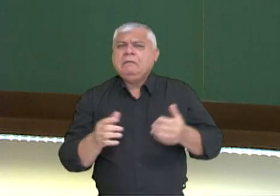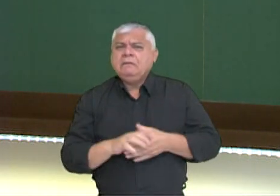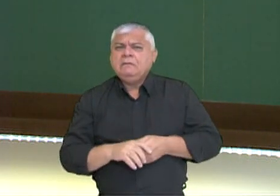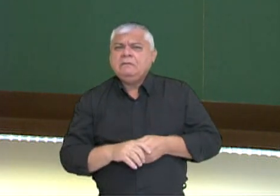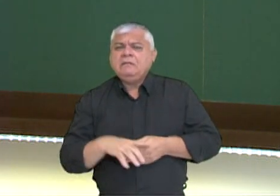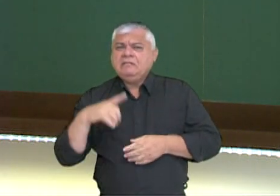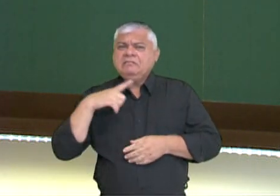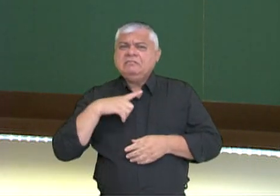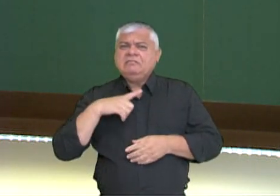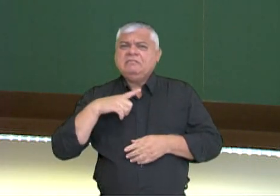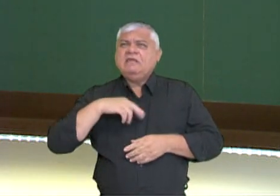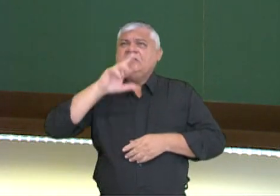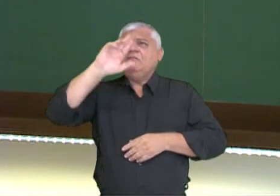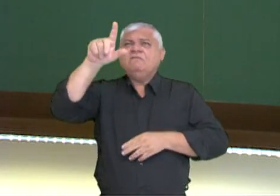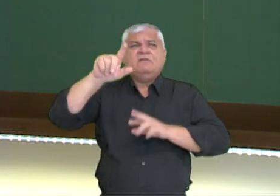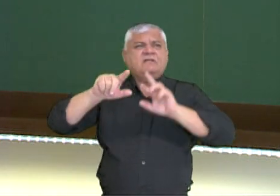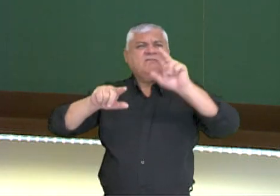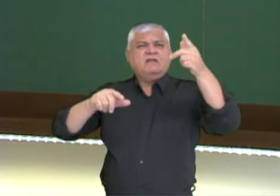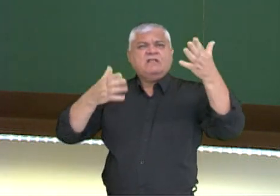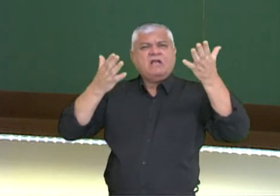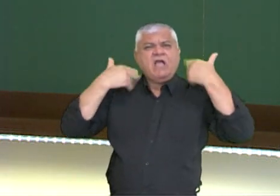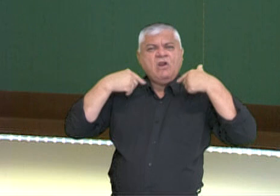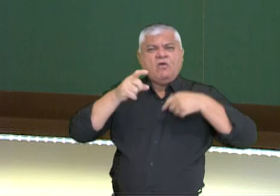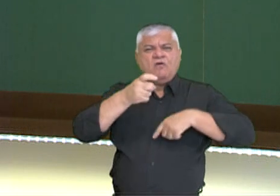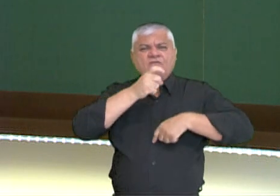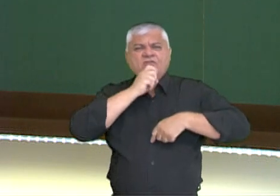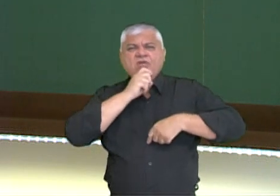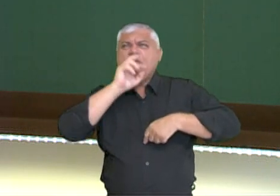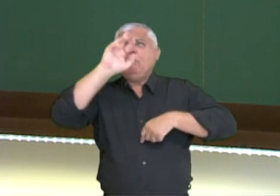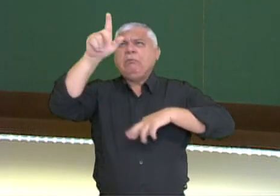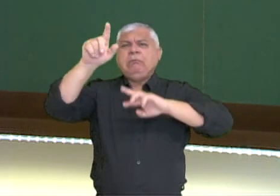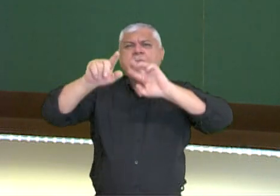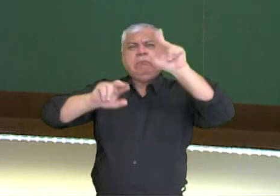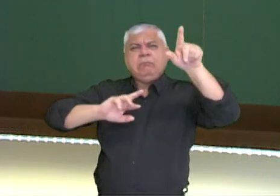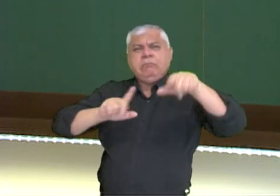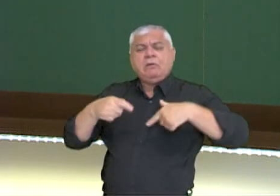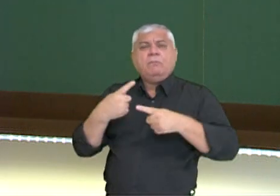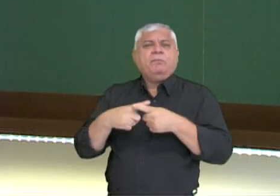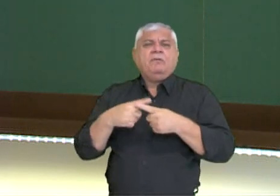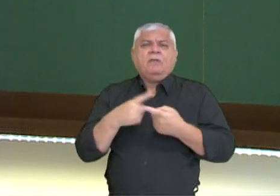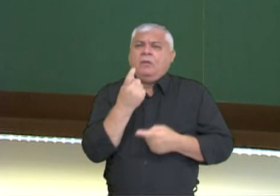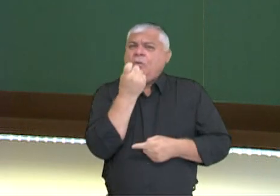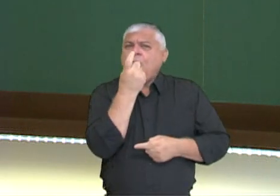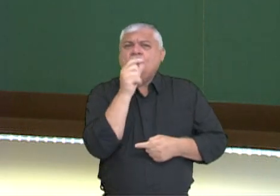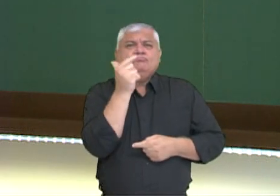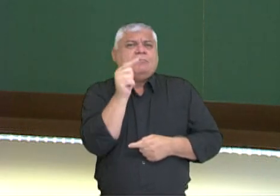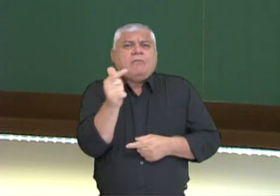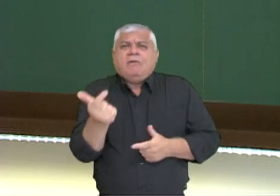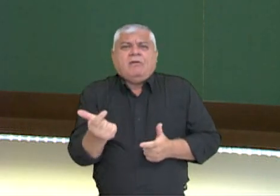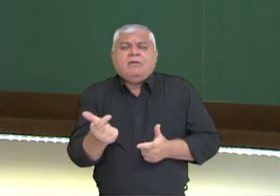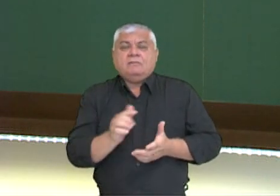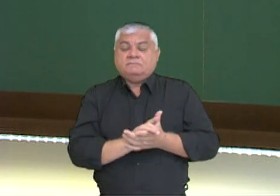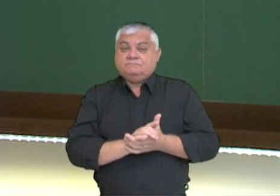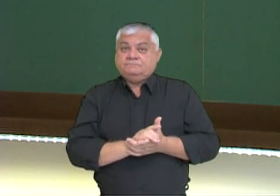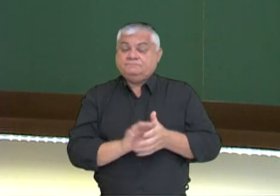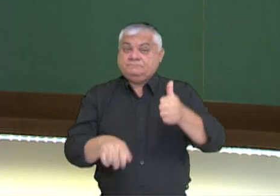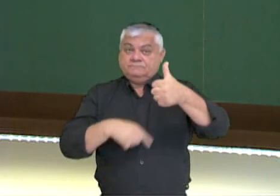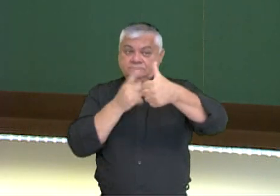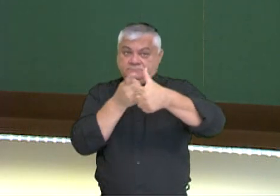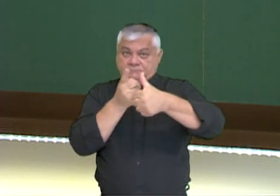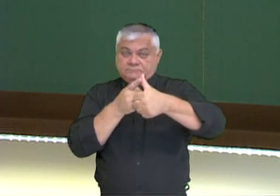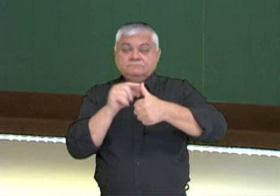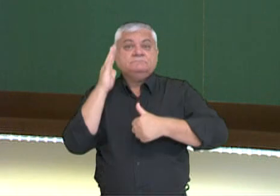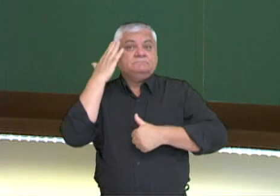nós temos essa diferença? Não é um único tipo climático. Primeiro a gente tem que entender que a